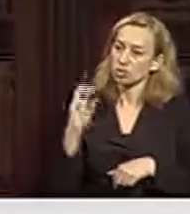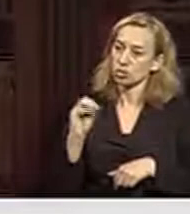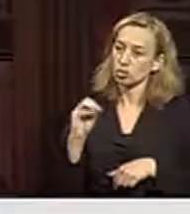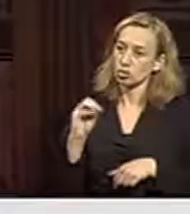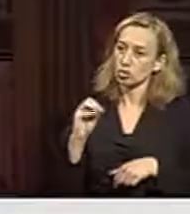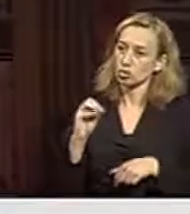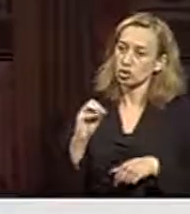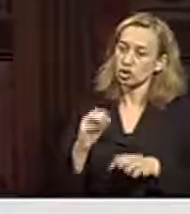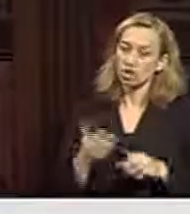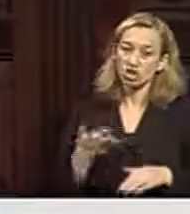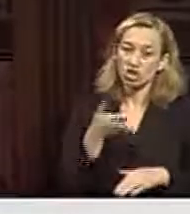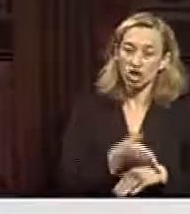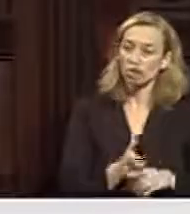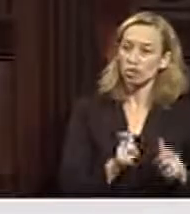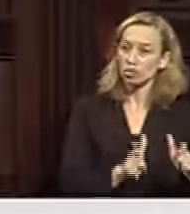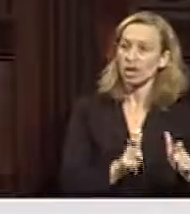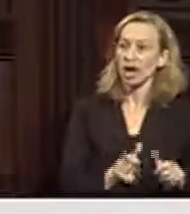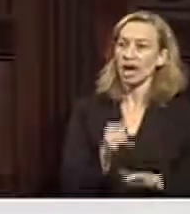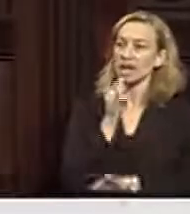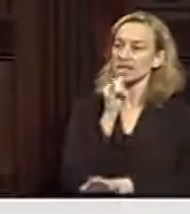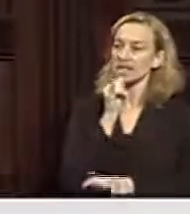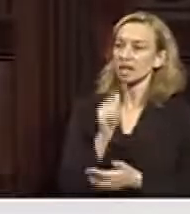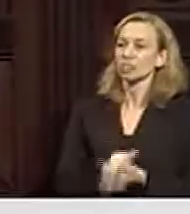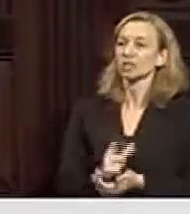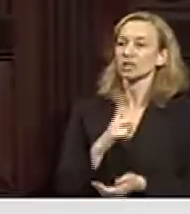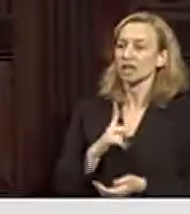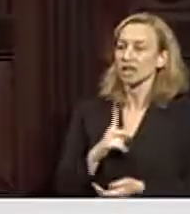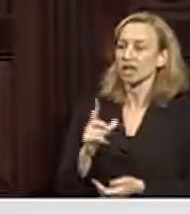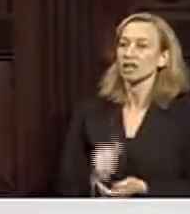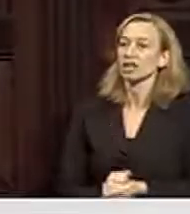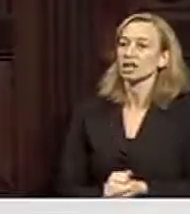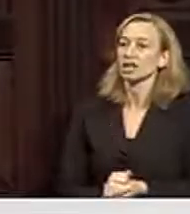que ajuda as crianças